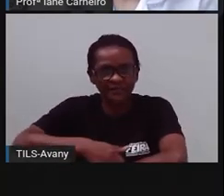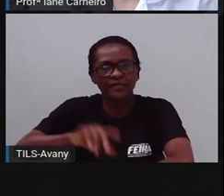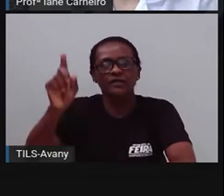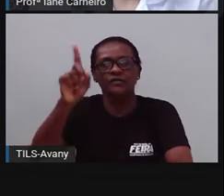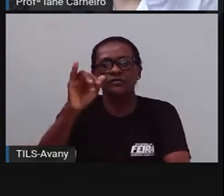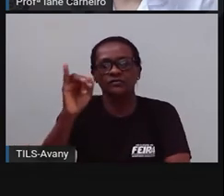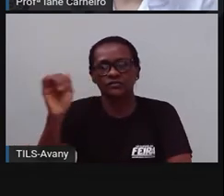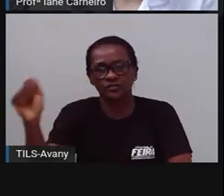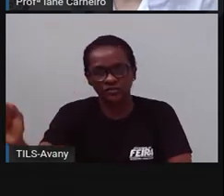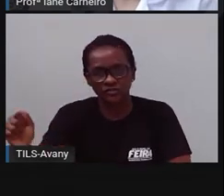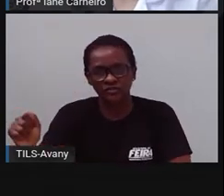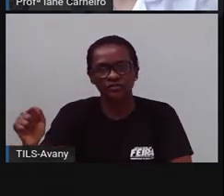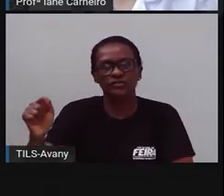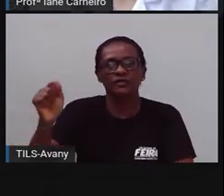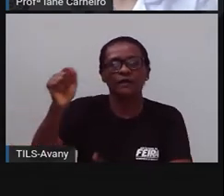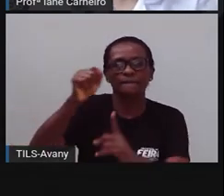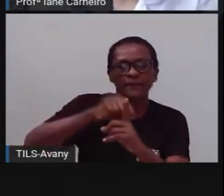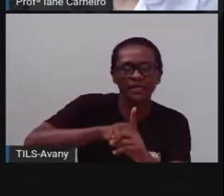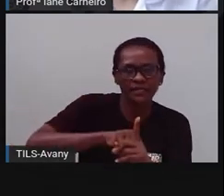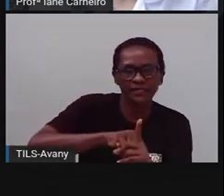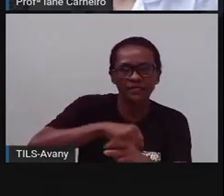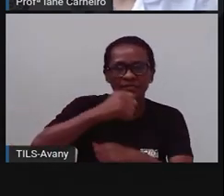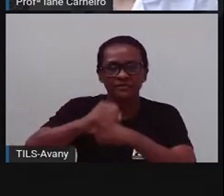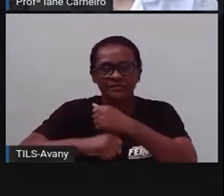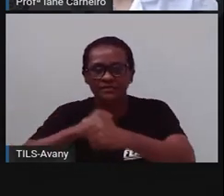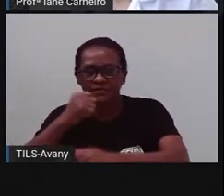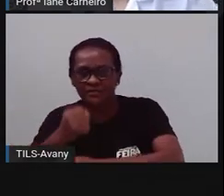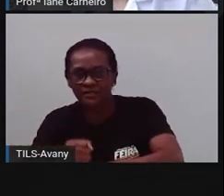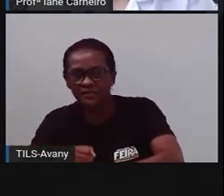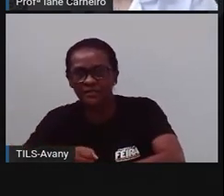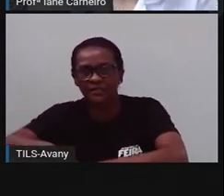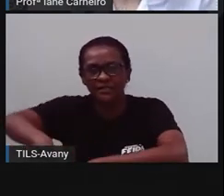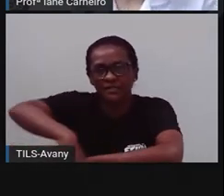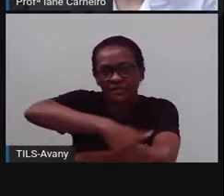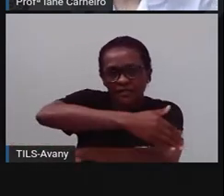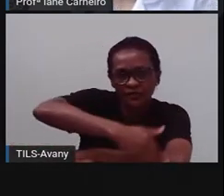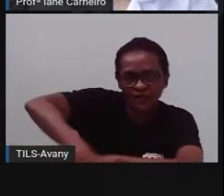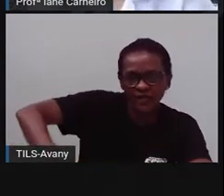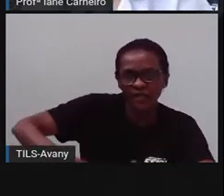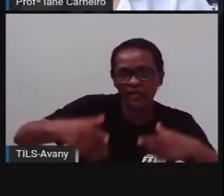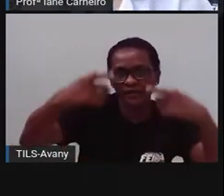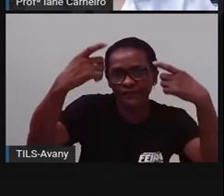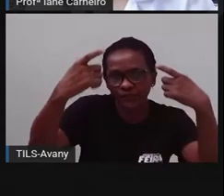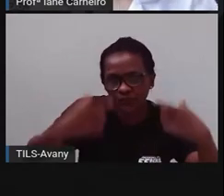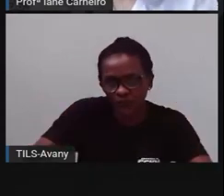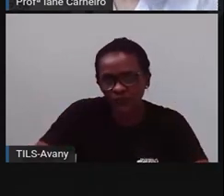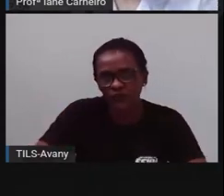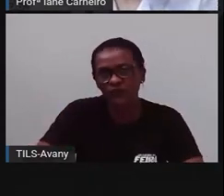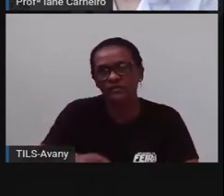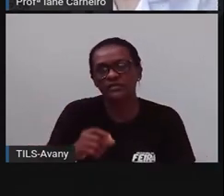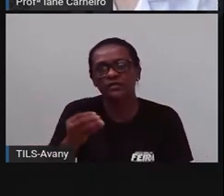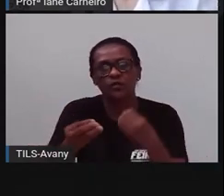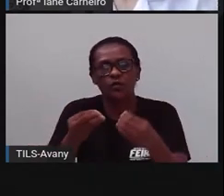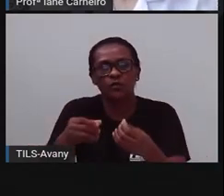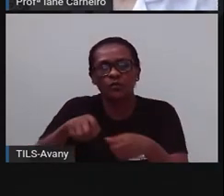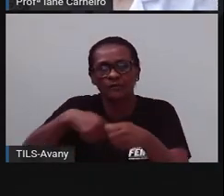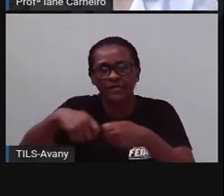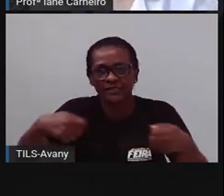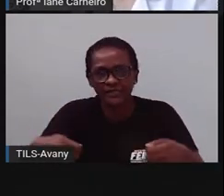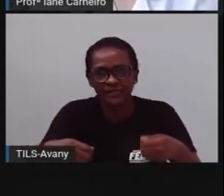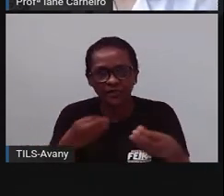dia o horário local e também sugestão do presente é o tipo da fralda então